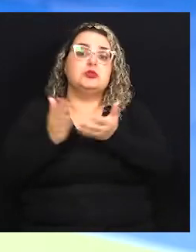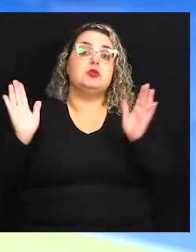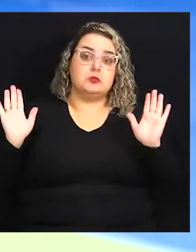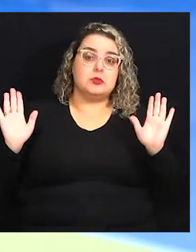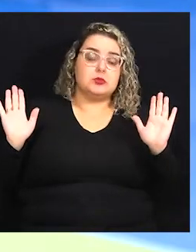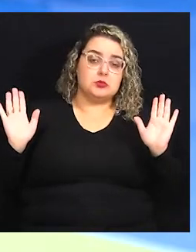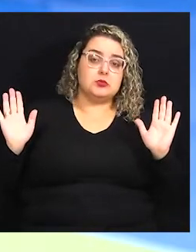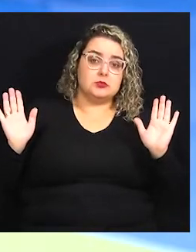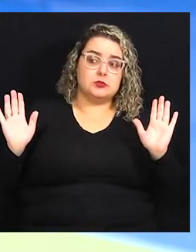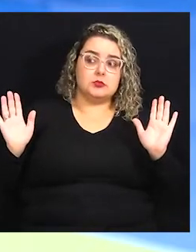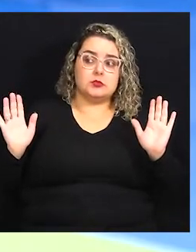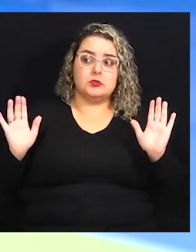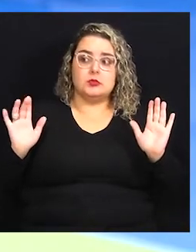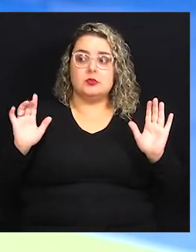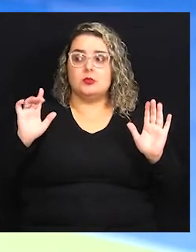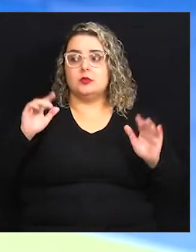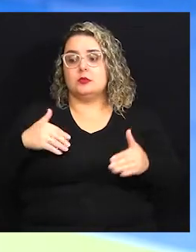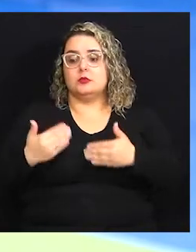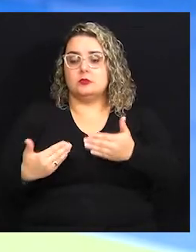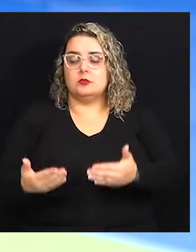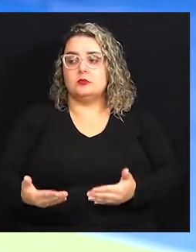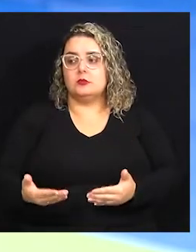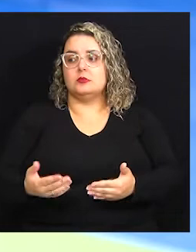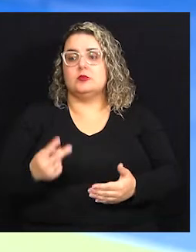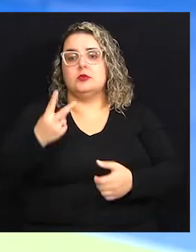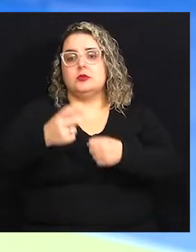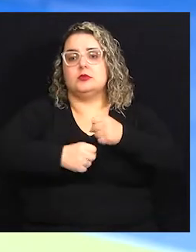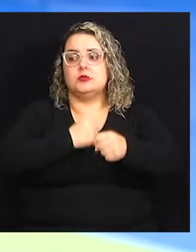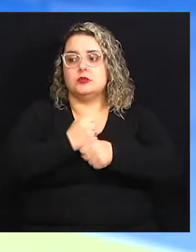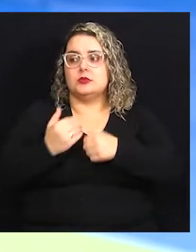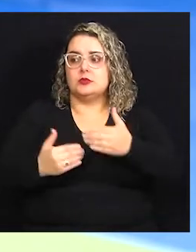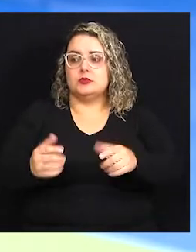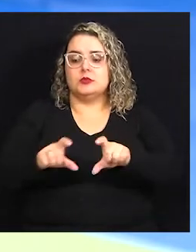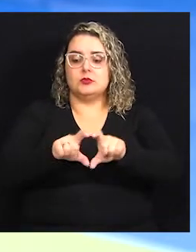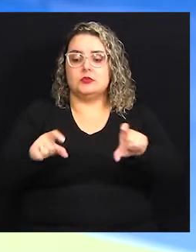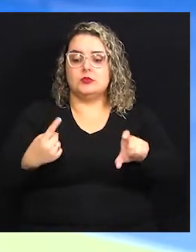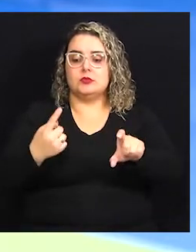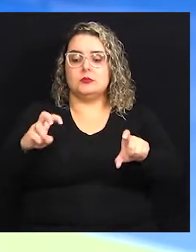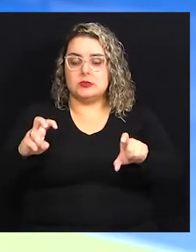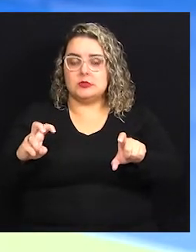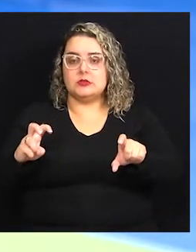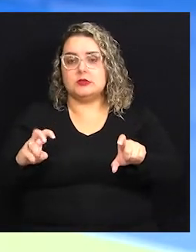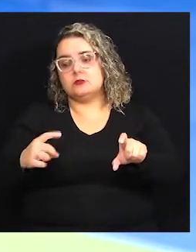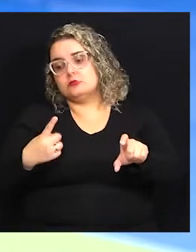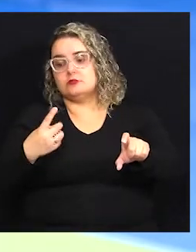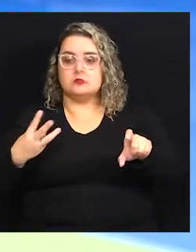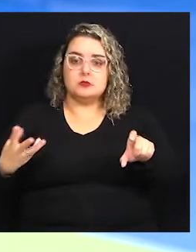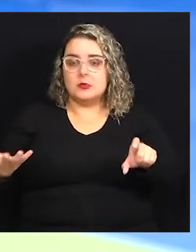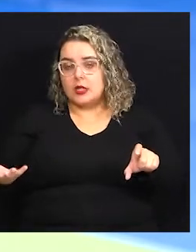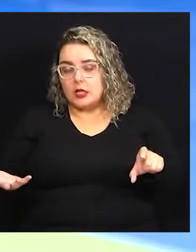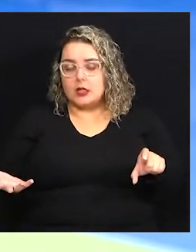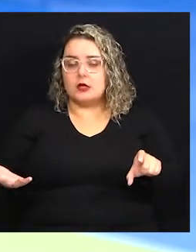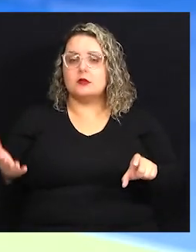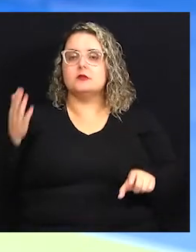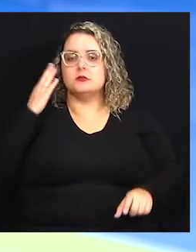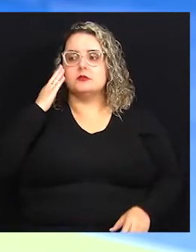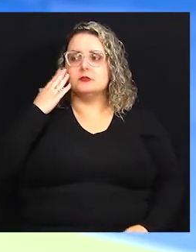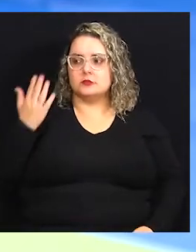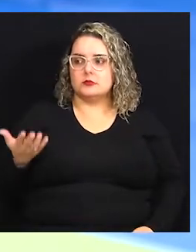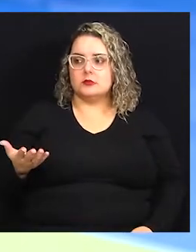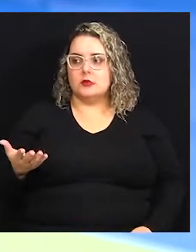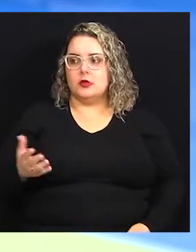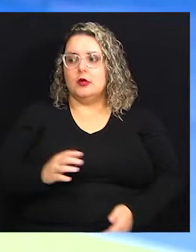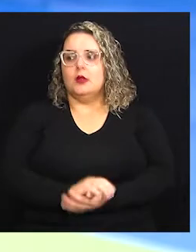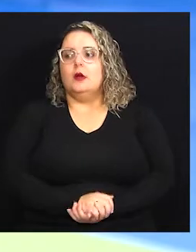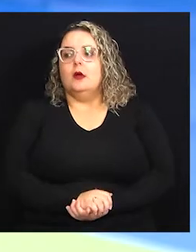começou. Aí depois, daqui a 2 anos, sub-15, sub-13, entendeu? Que é